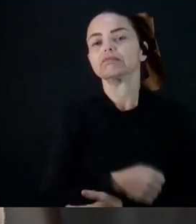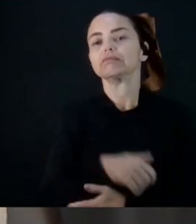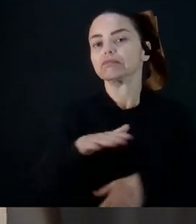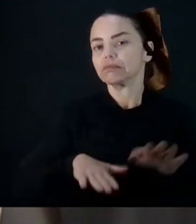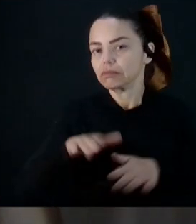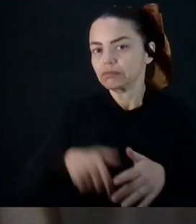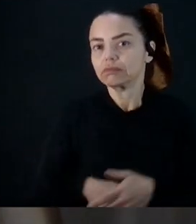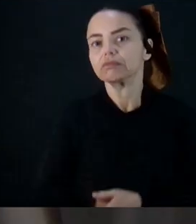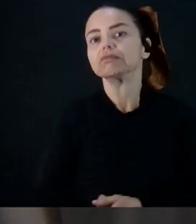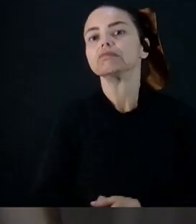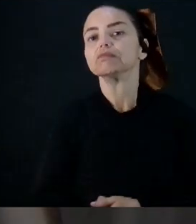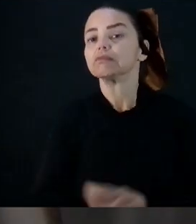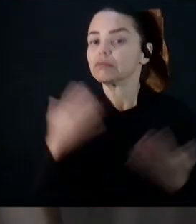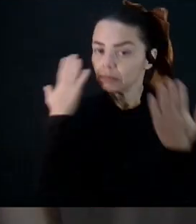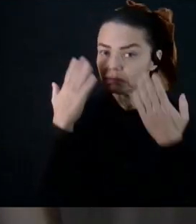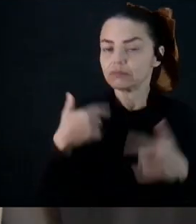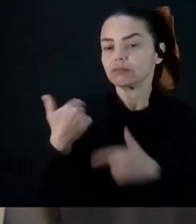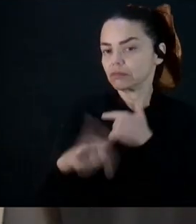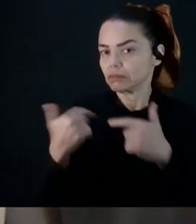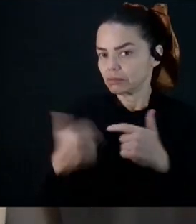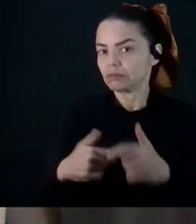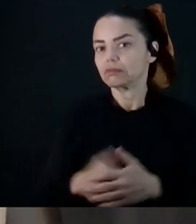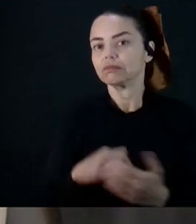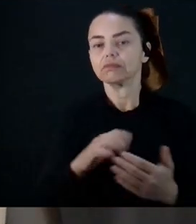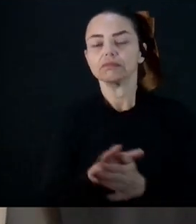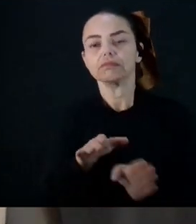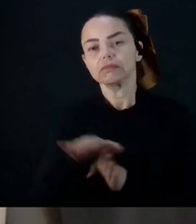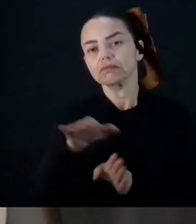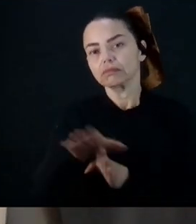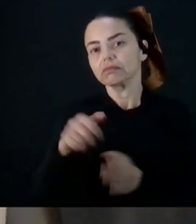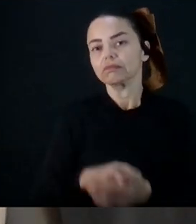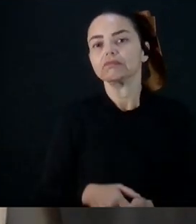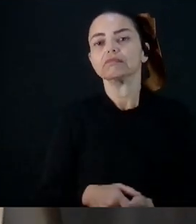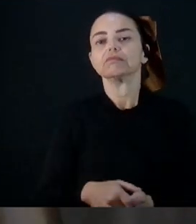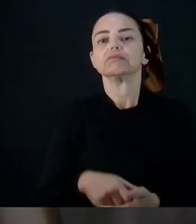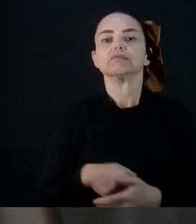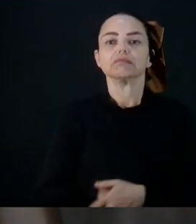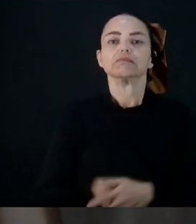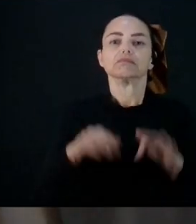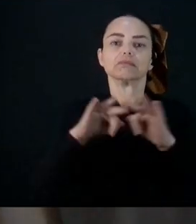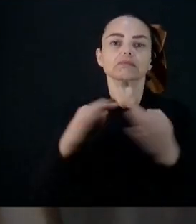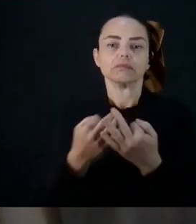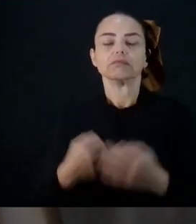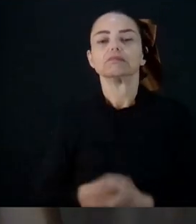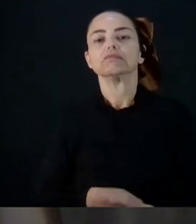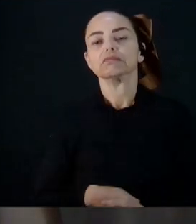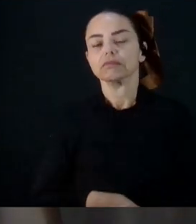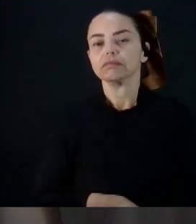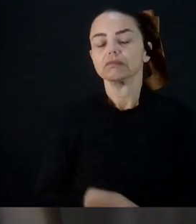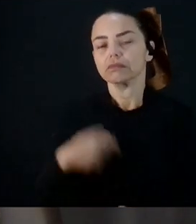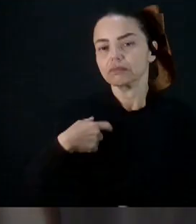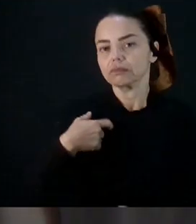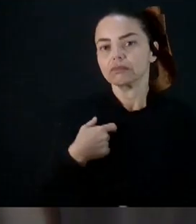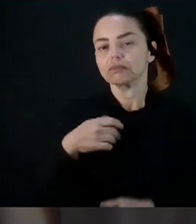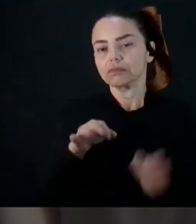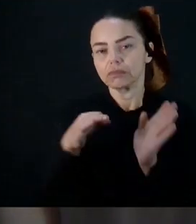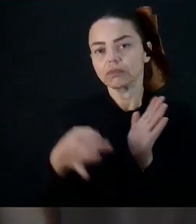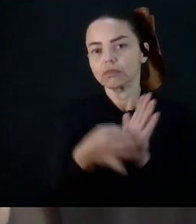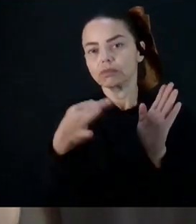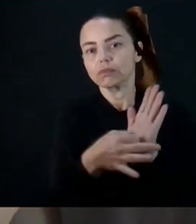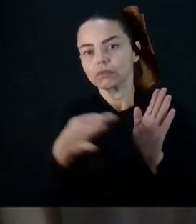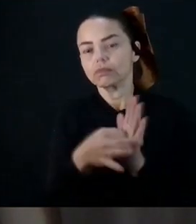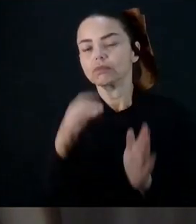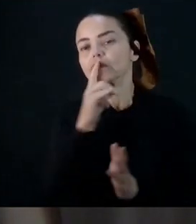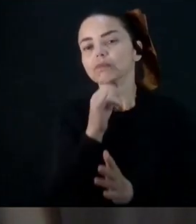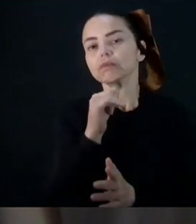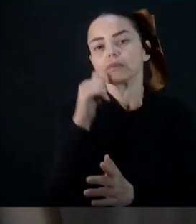os psicólogos trabalham com orientação parental, né? Então, assim, acho que a dica aí para esse pai, para essa